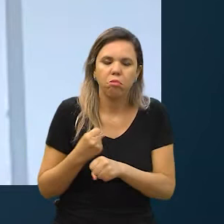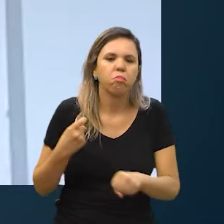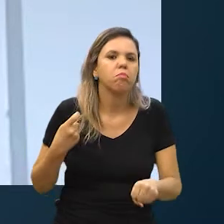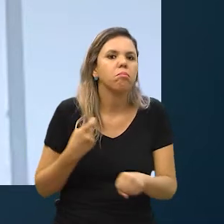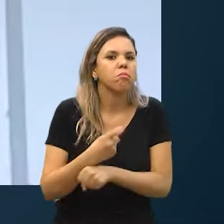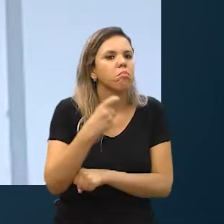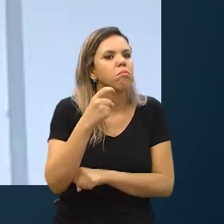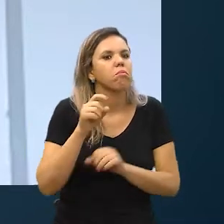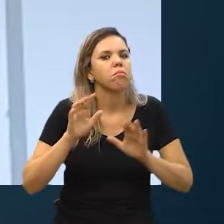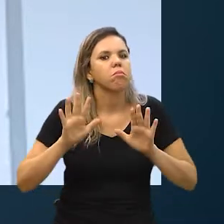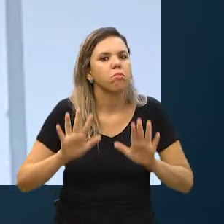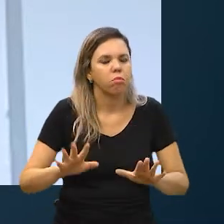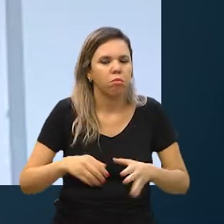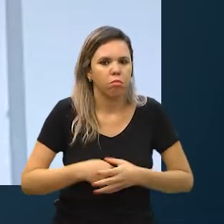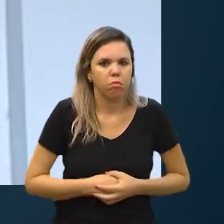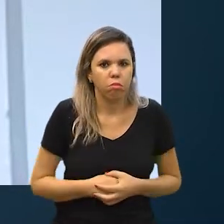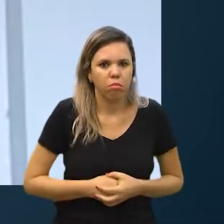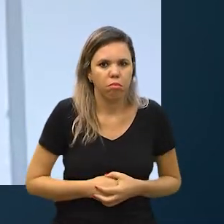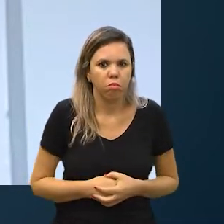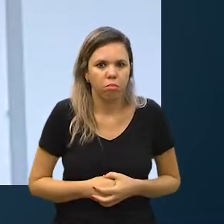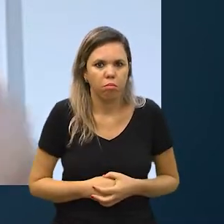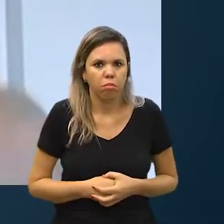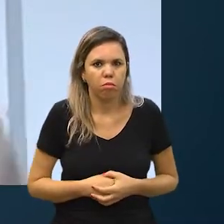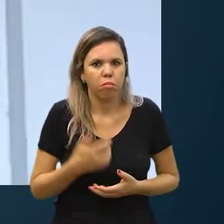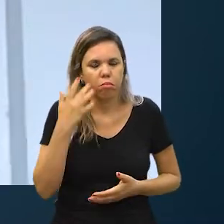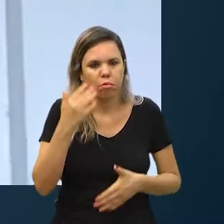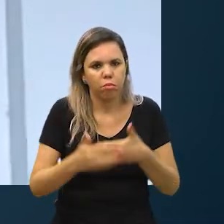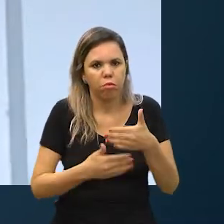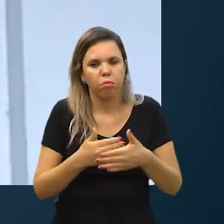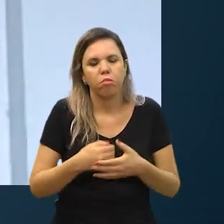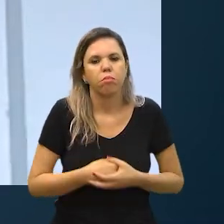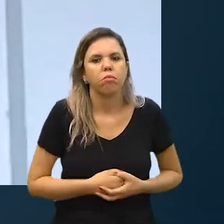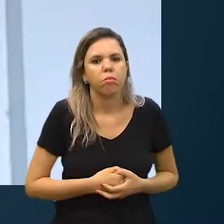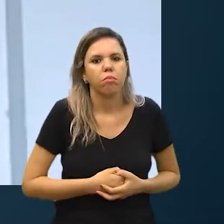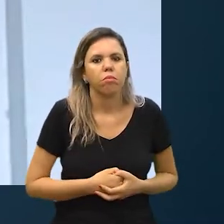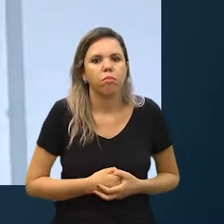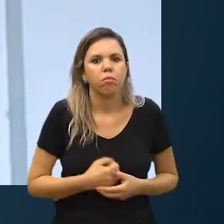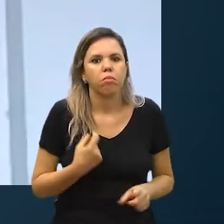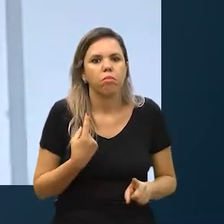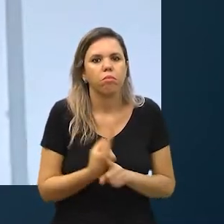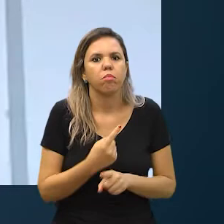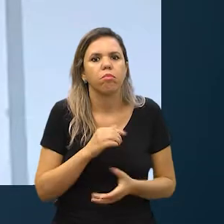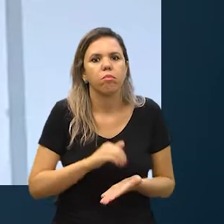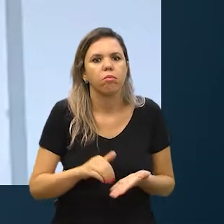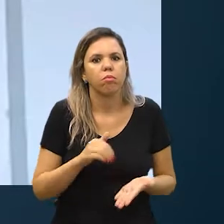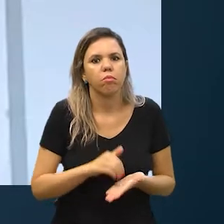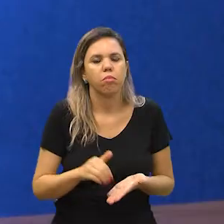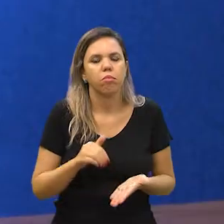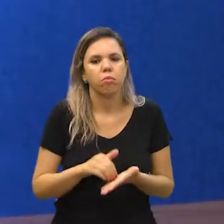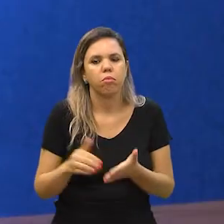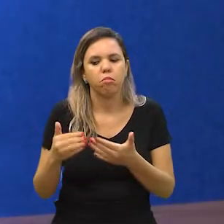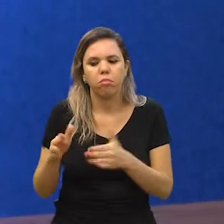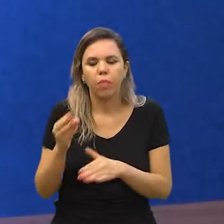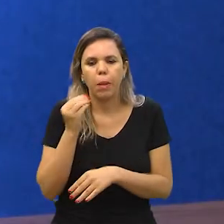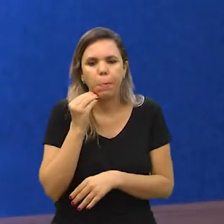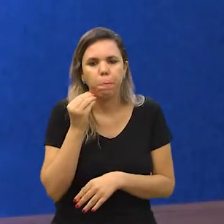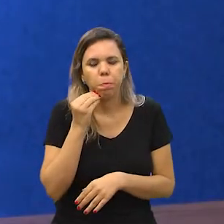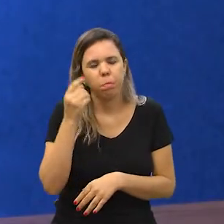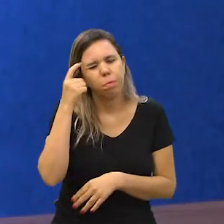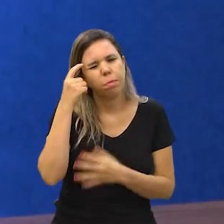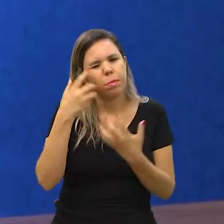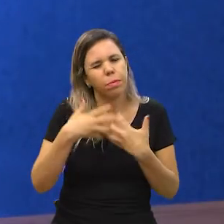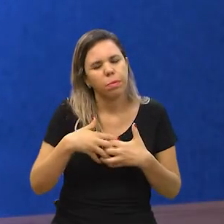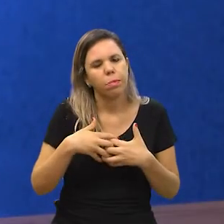para descobrir. Mas eu acho que assim, o passo atrás foi esse, né? A gente encontrou um escritório com portas abertas para deixar a